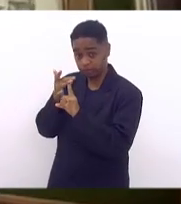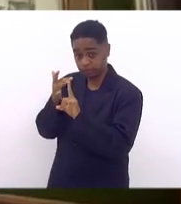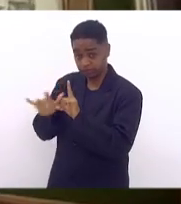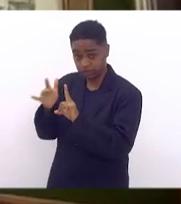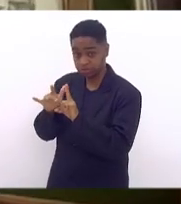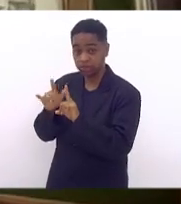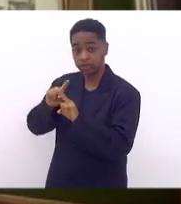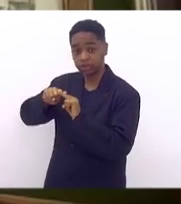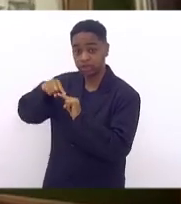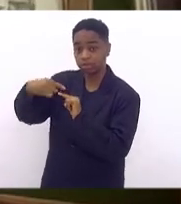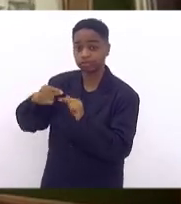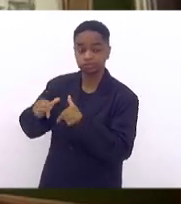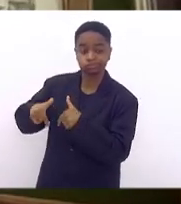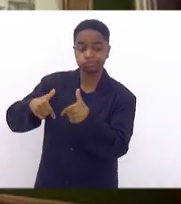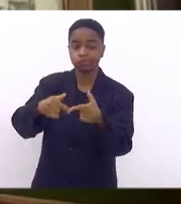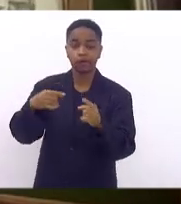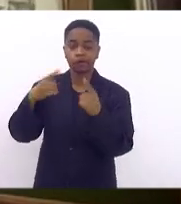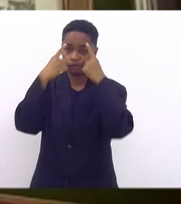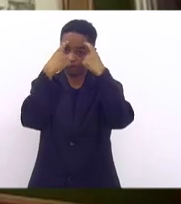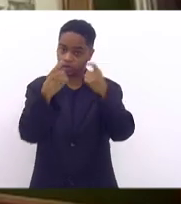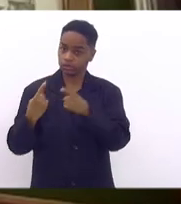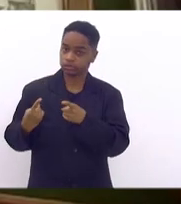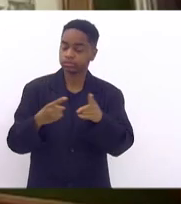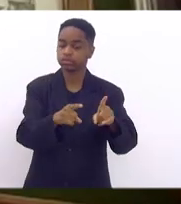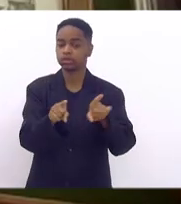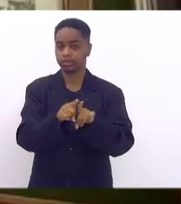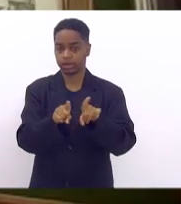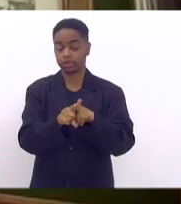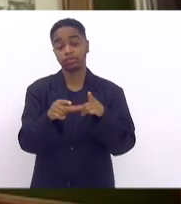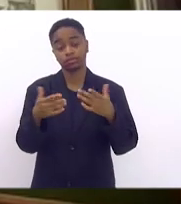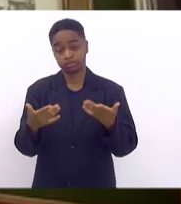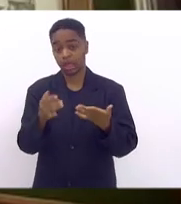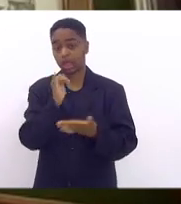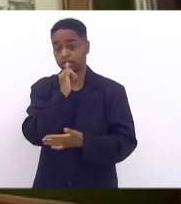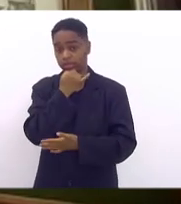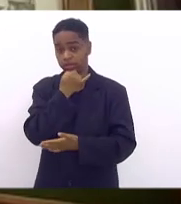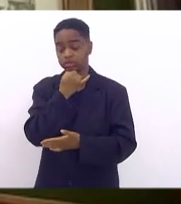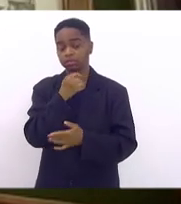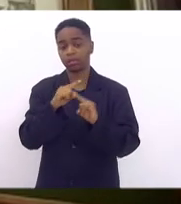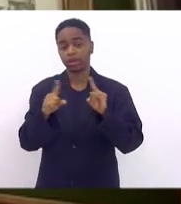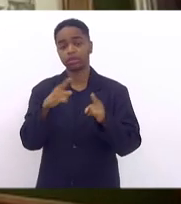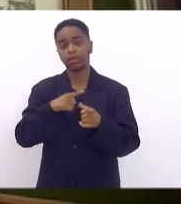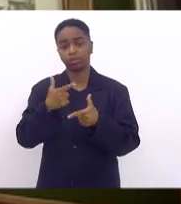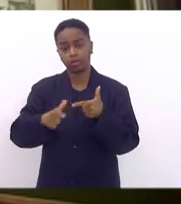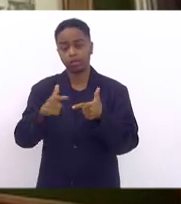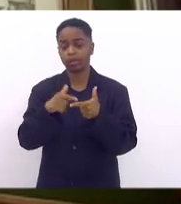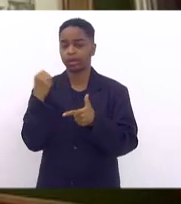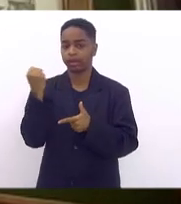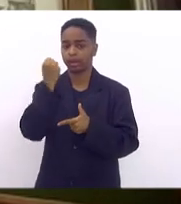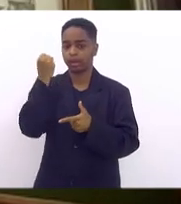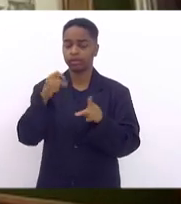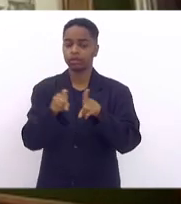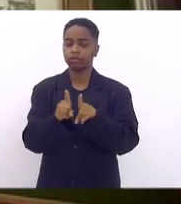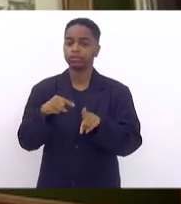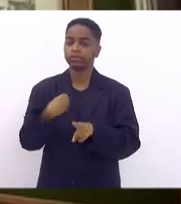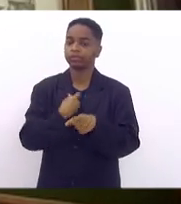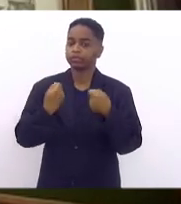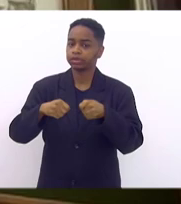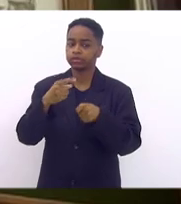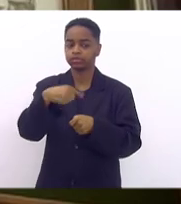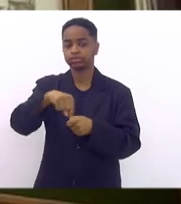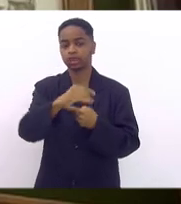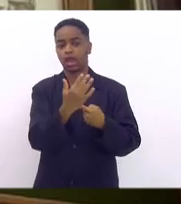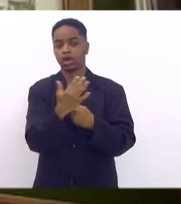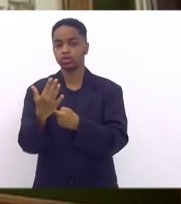muito triste. Então, assim, a gente está com um problema muito sério na mão e precisamos da ajuda de